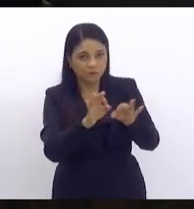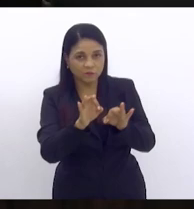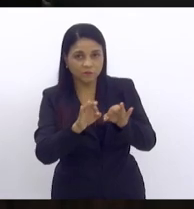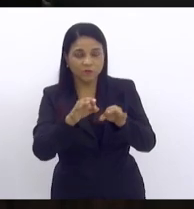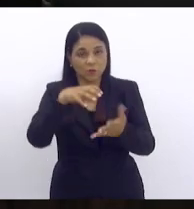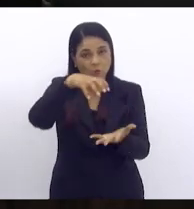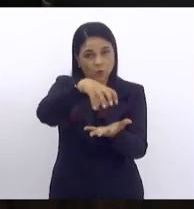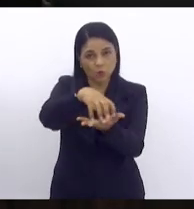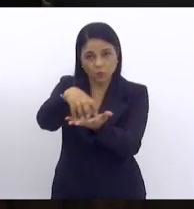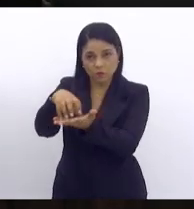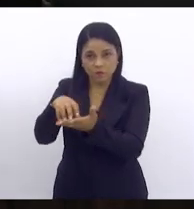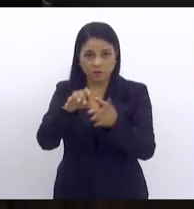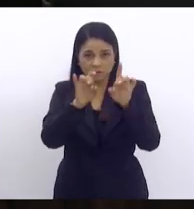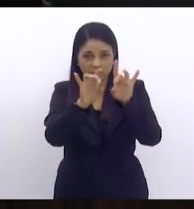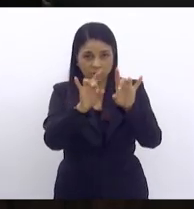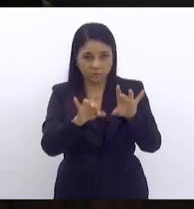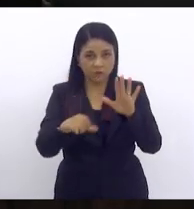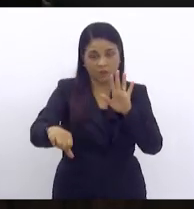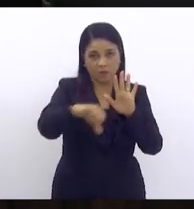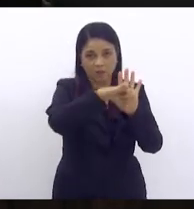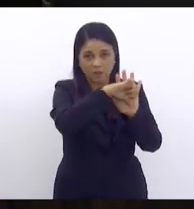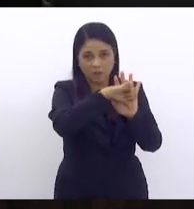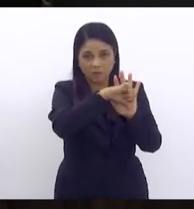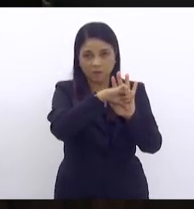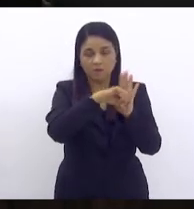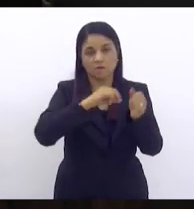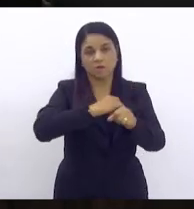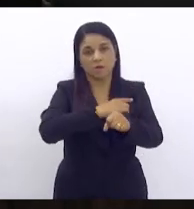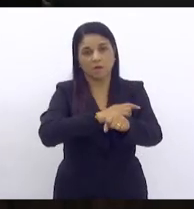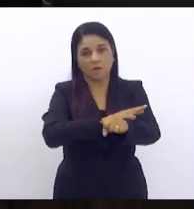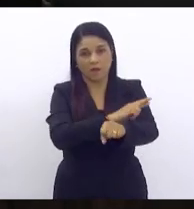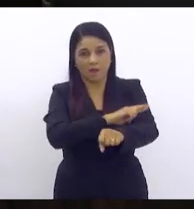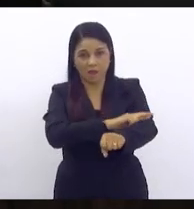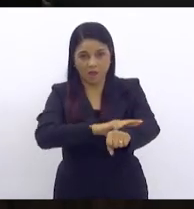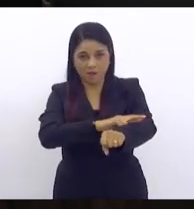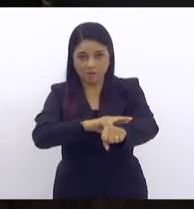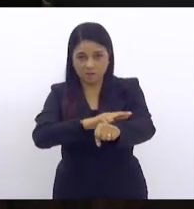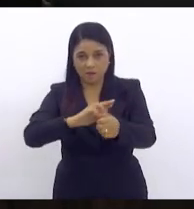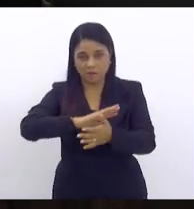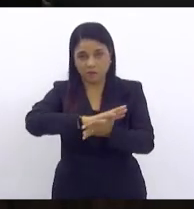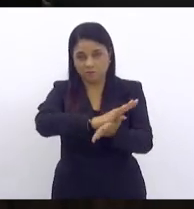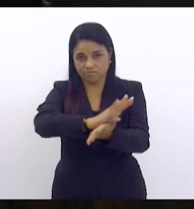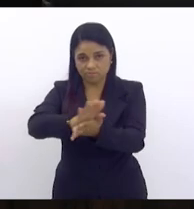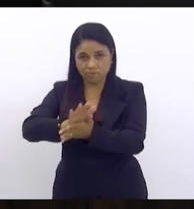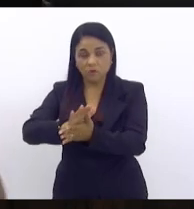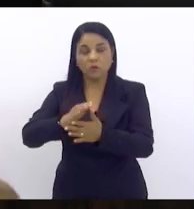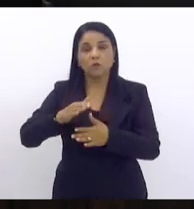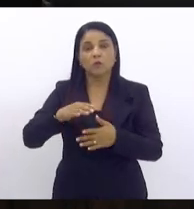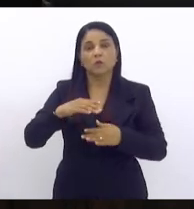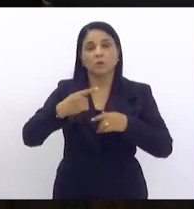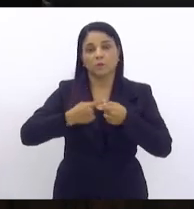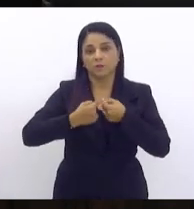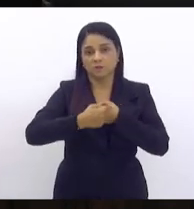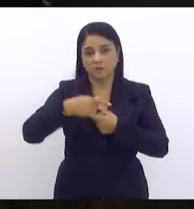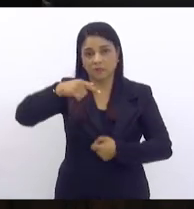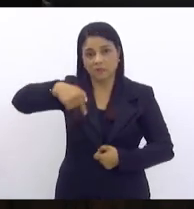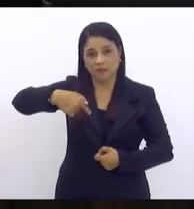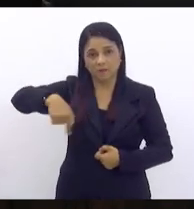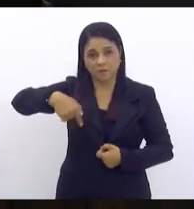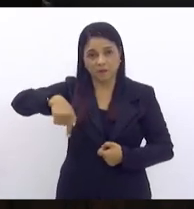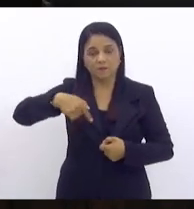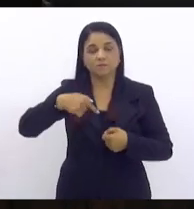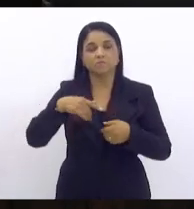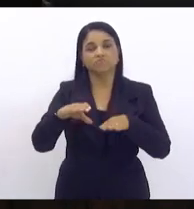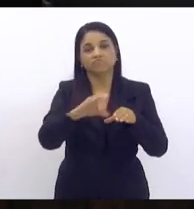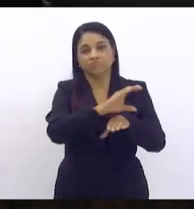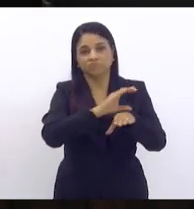unidade especializada em crimes raciais e delitos de intolerância no município de Queimados. Pareceres da comissão de